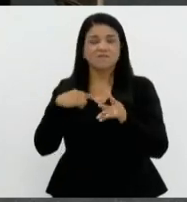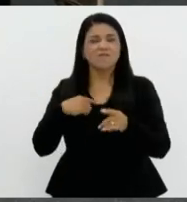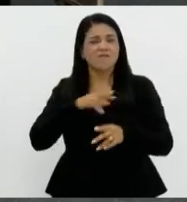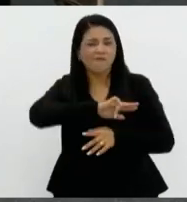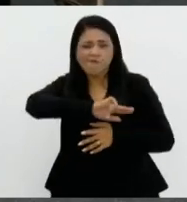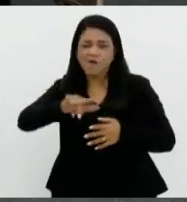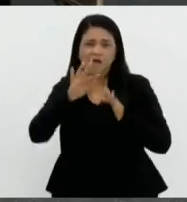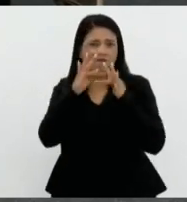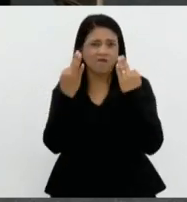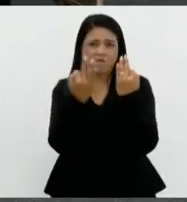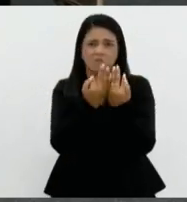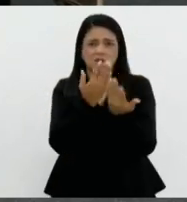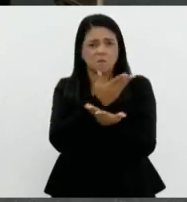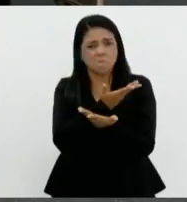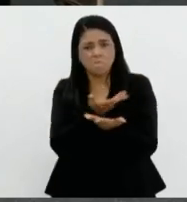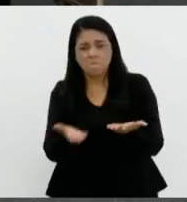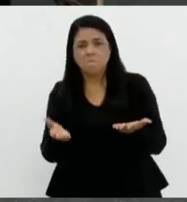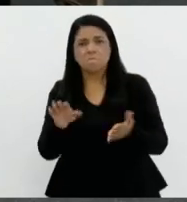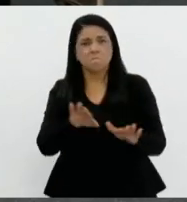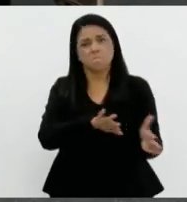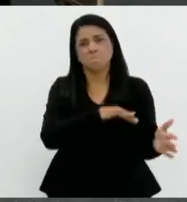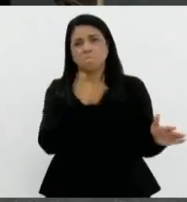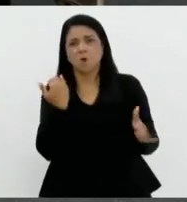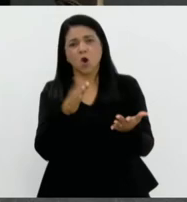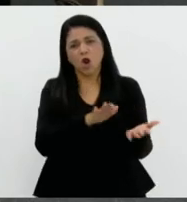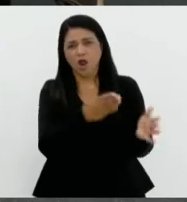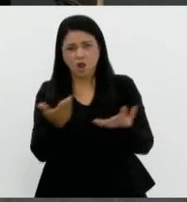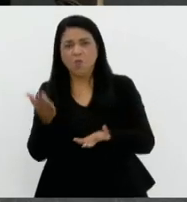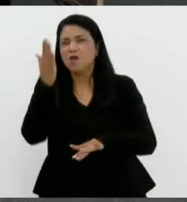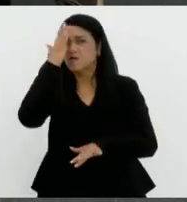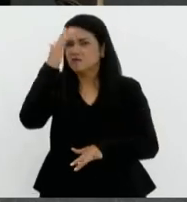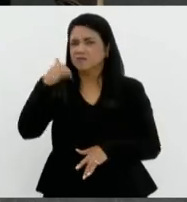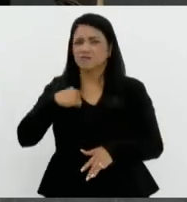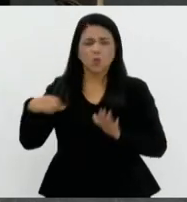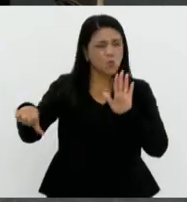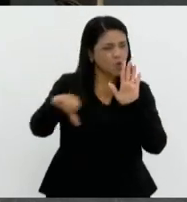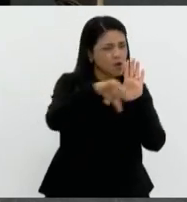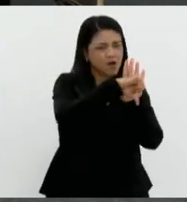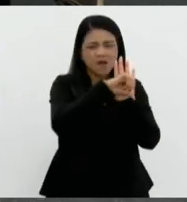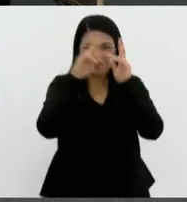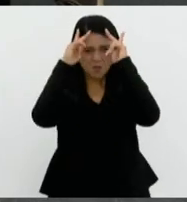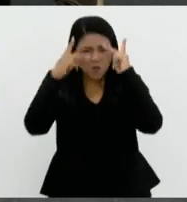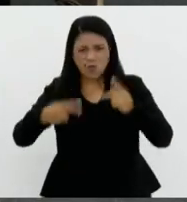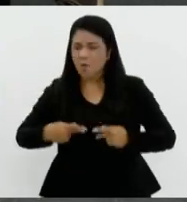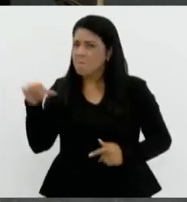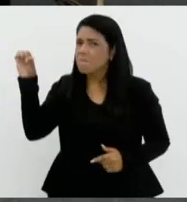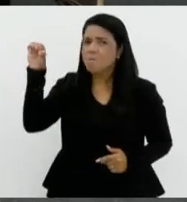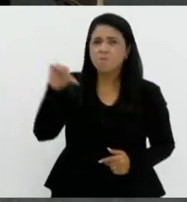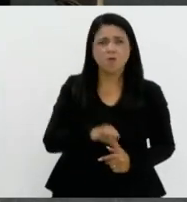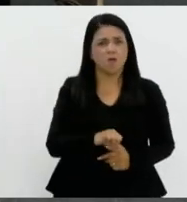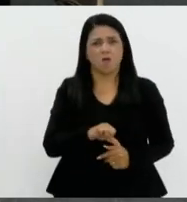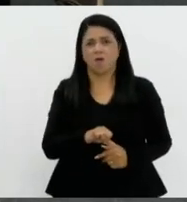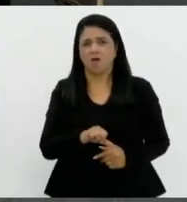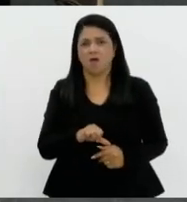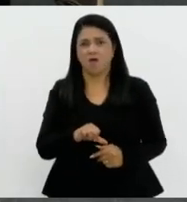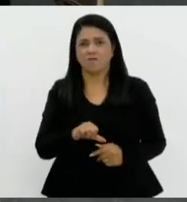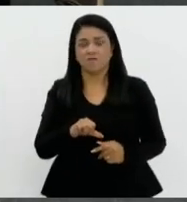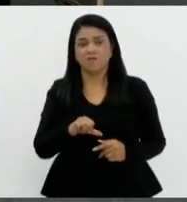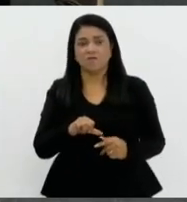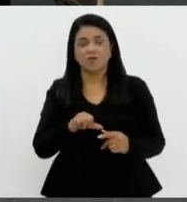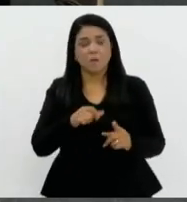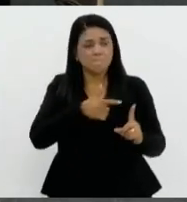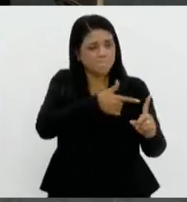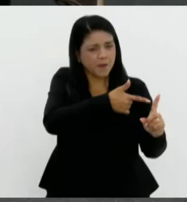que foi o Holocausto. Eu sei o que é que foi. Foi o pior crime da humanidade, foi uma coisa planejada para destruir, e não só os